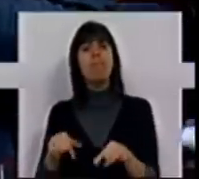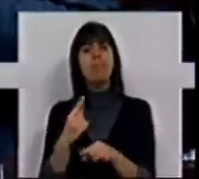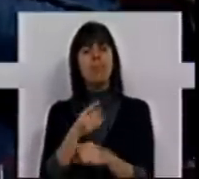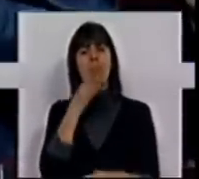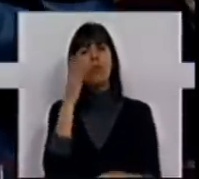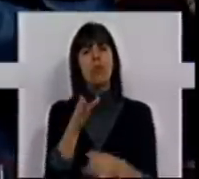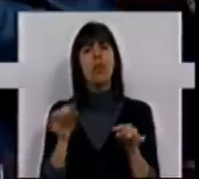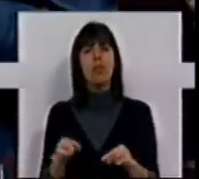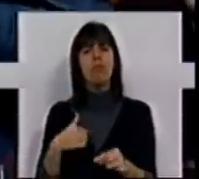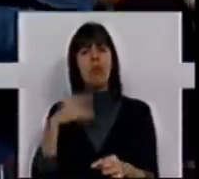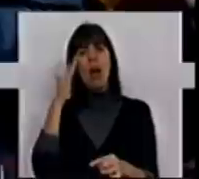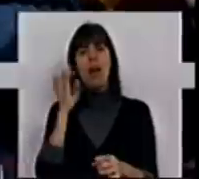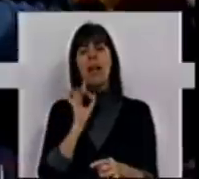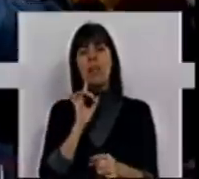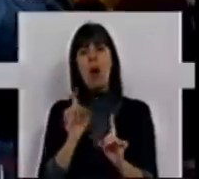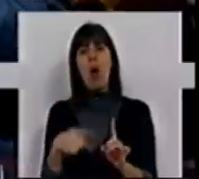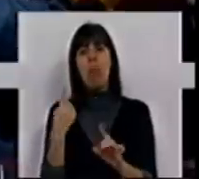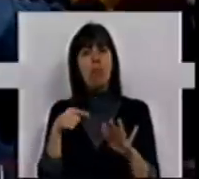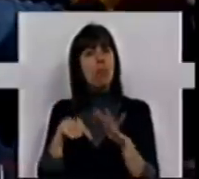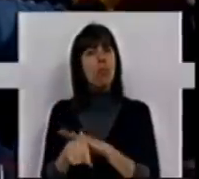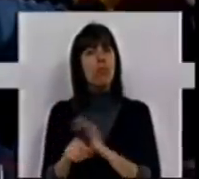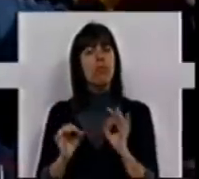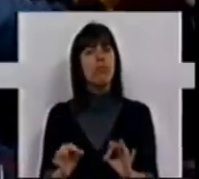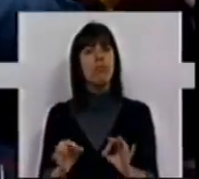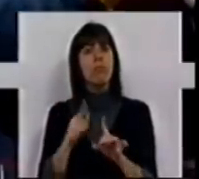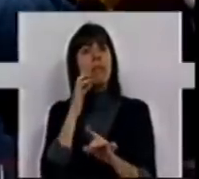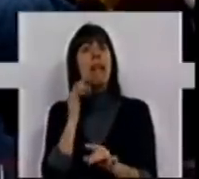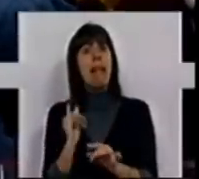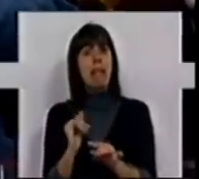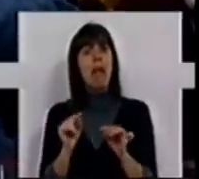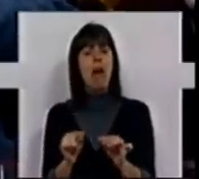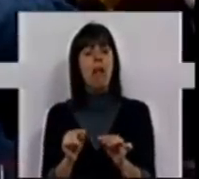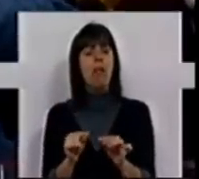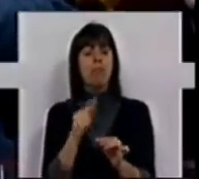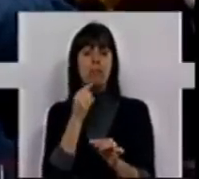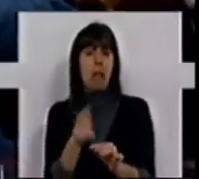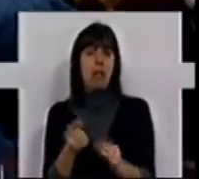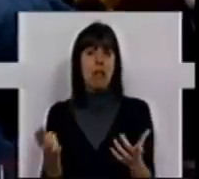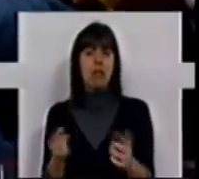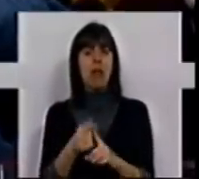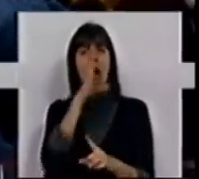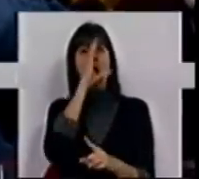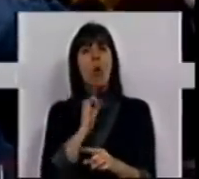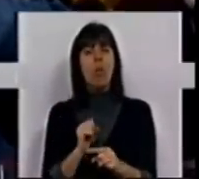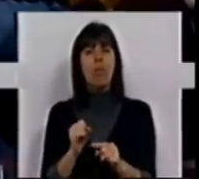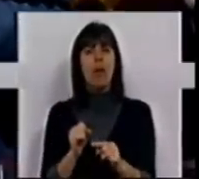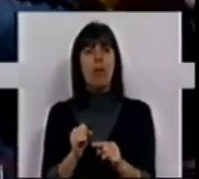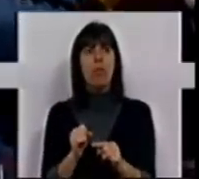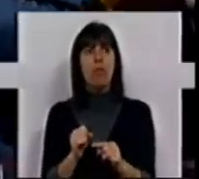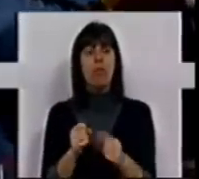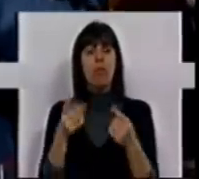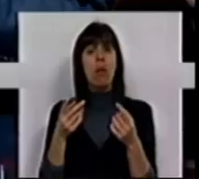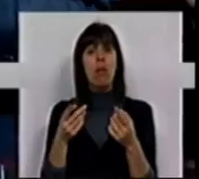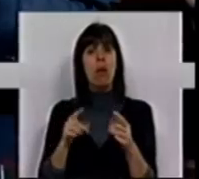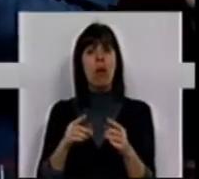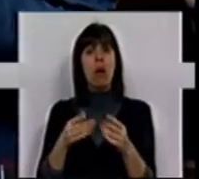também aqui foi referido, portanto, eu creio que era importante aprofundar esta ideia que afirmou de que o Governo está